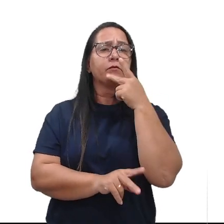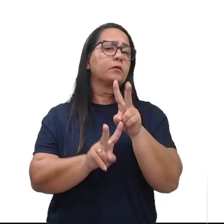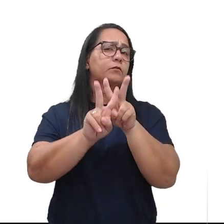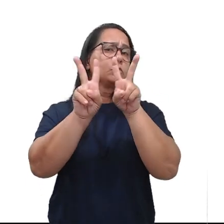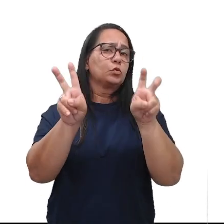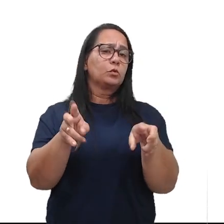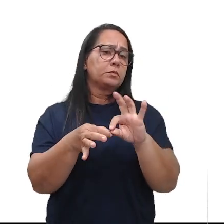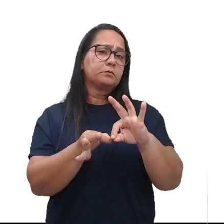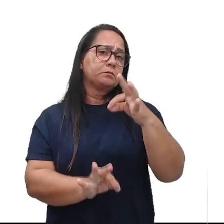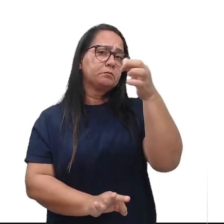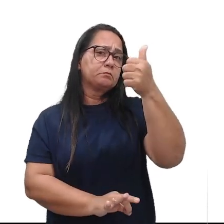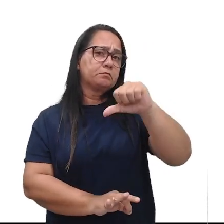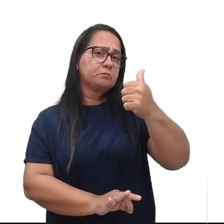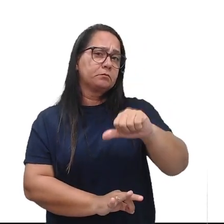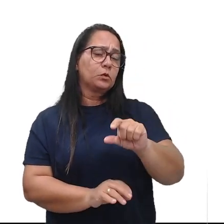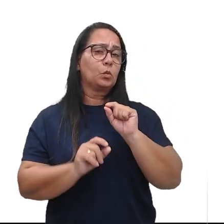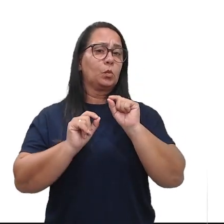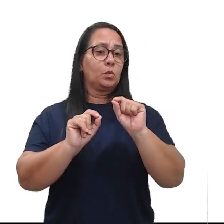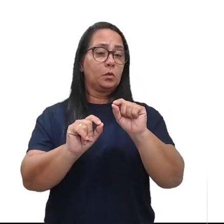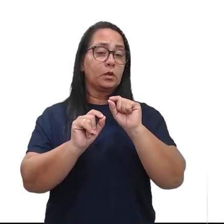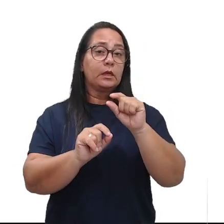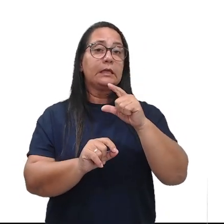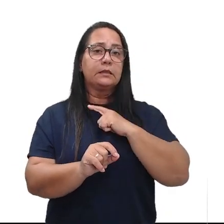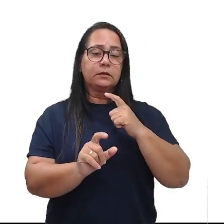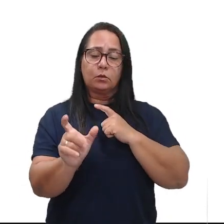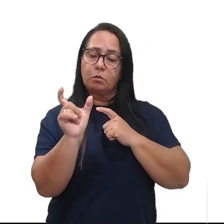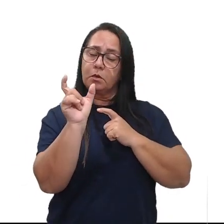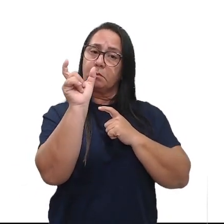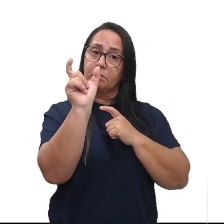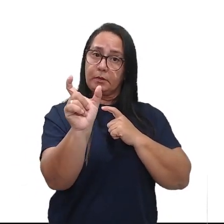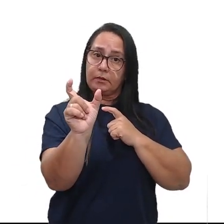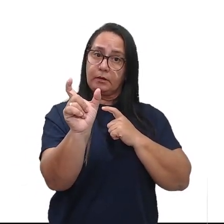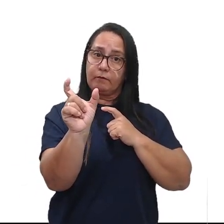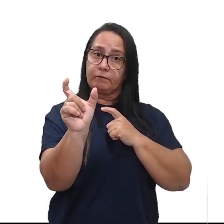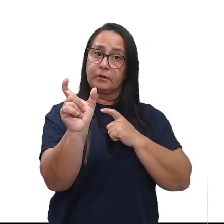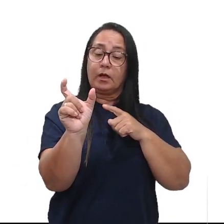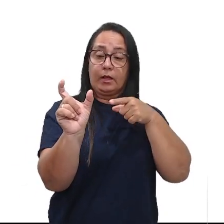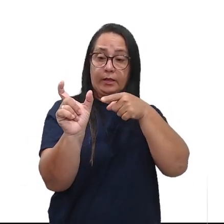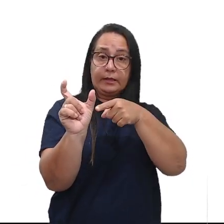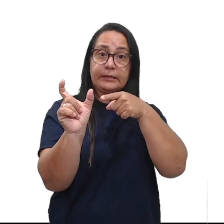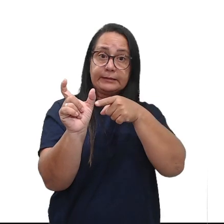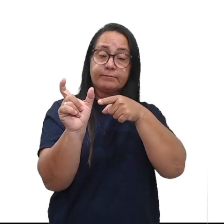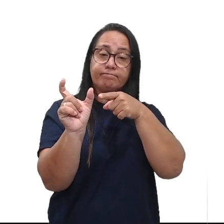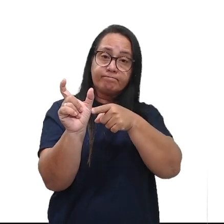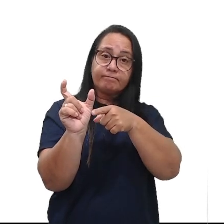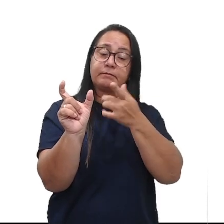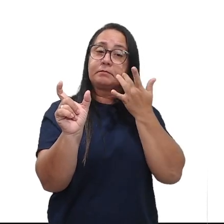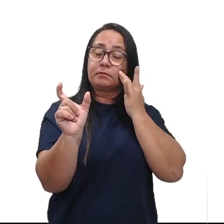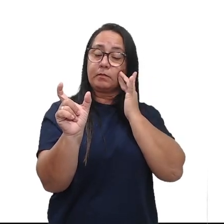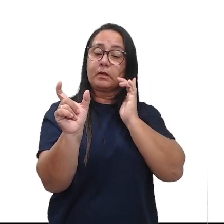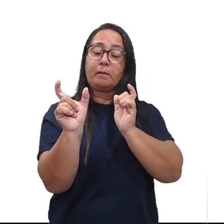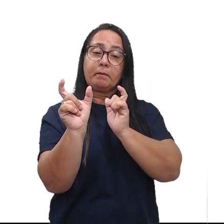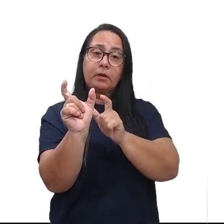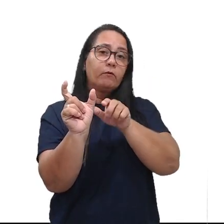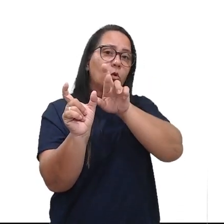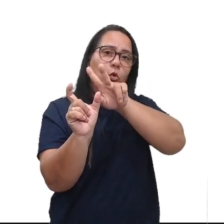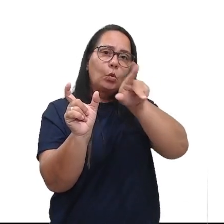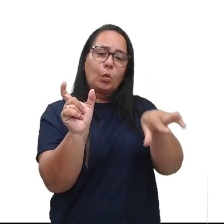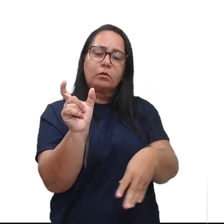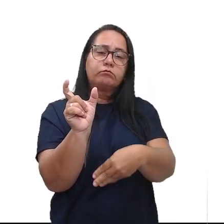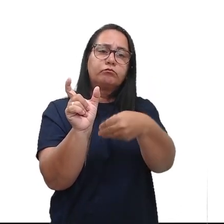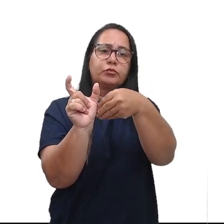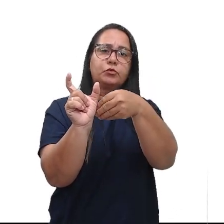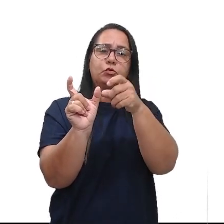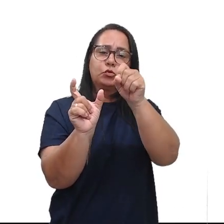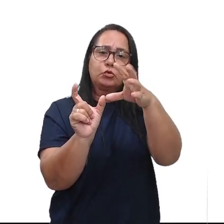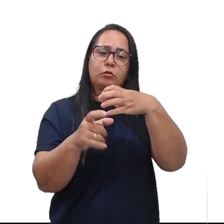isso? Ele vinha com a palavra. Para Bakhtin, ele considera que a palavra não é dotada apenas de